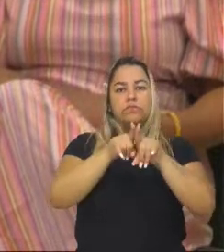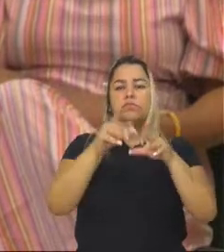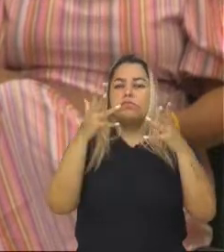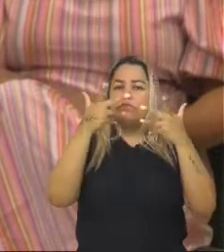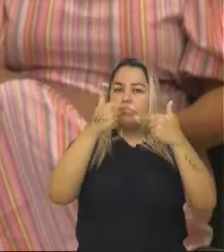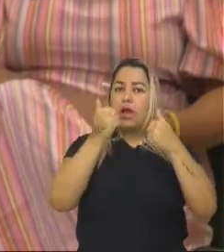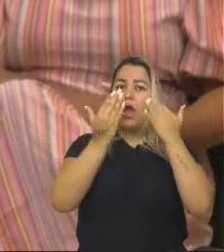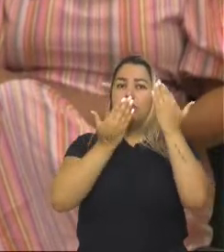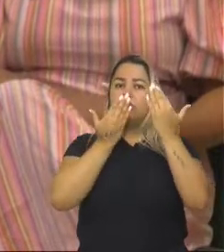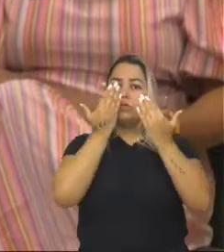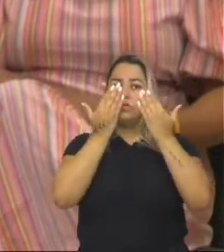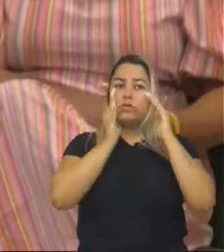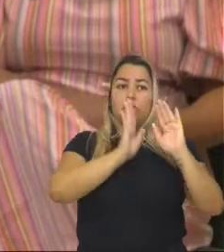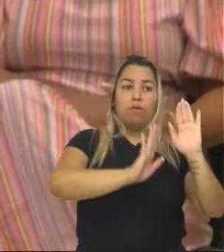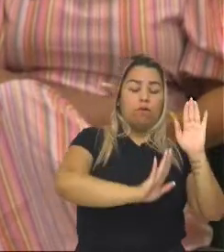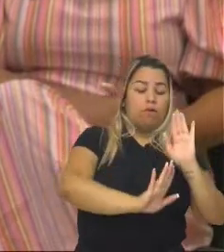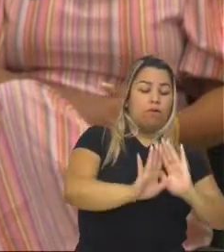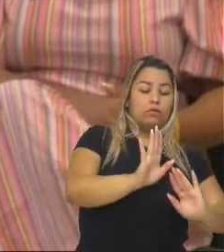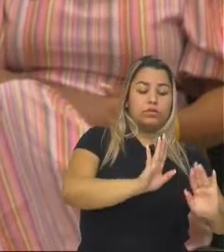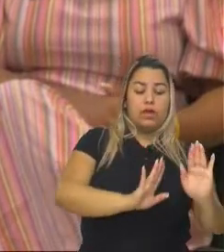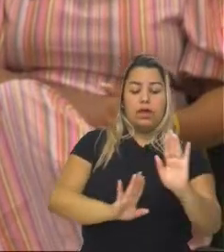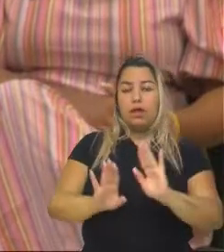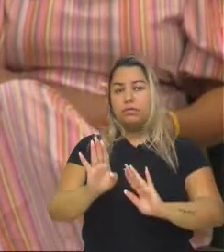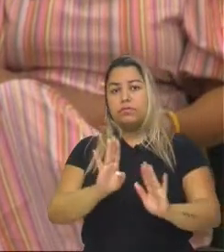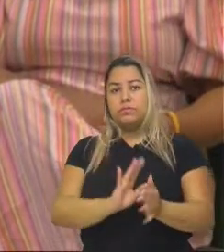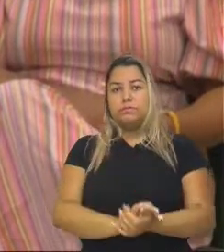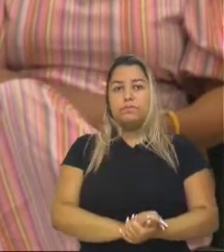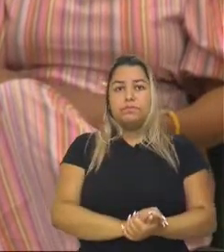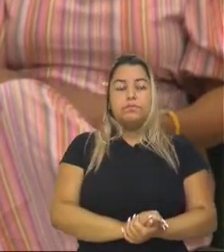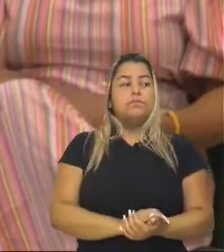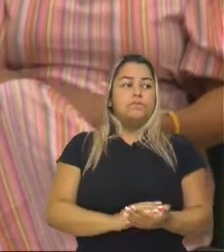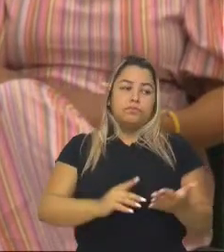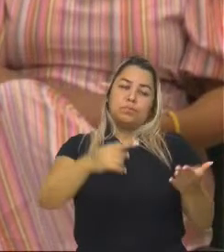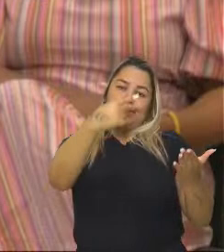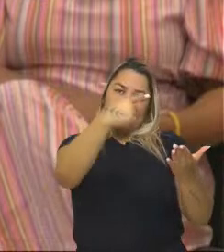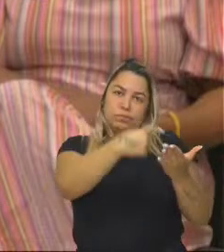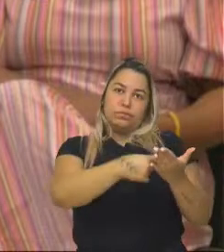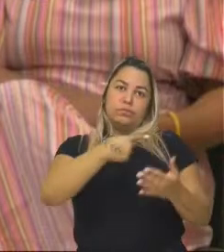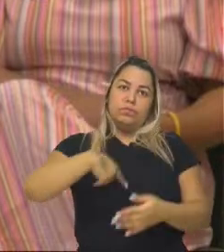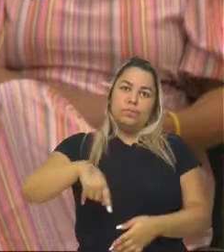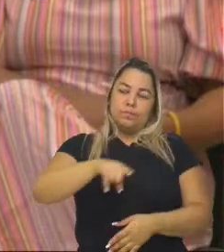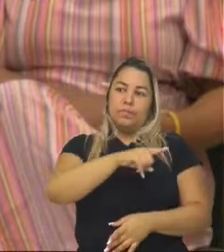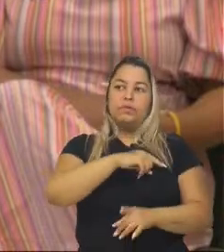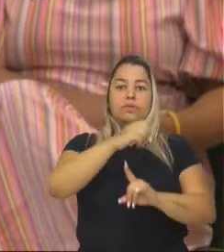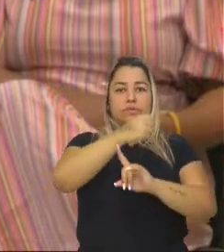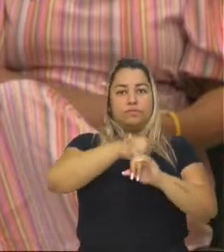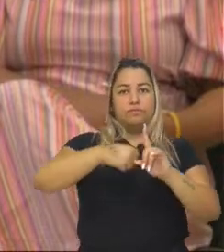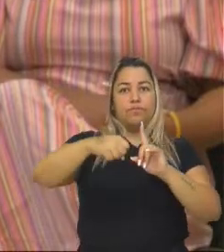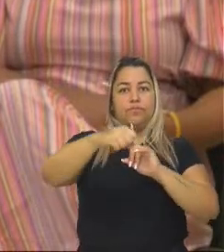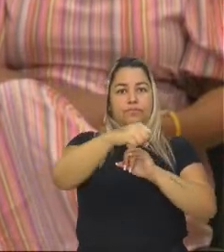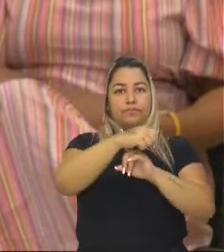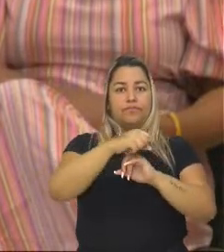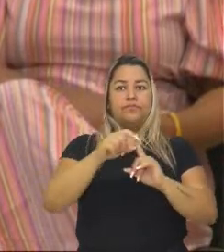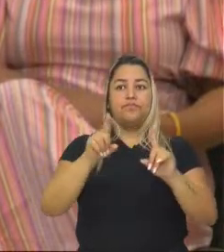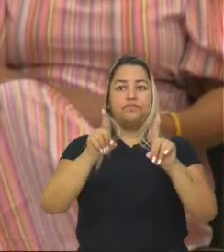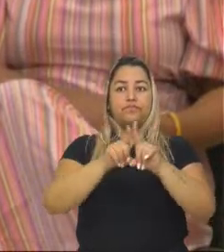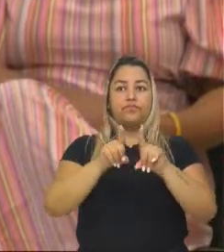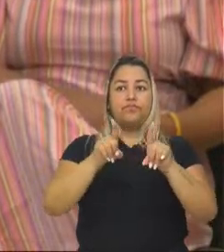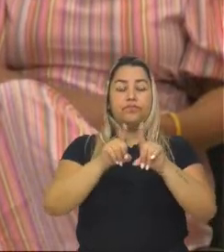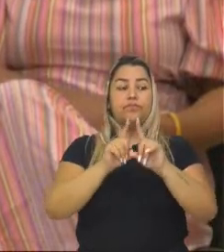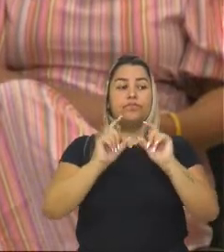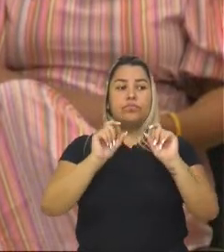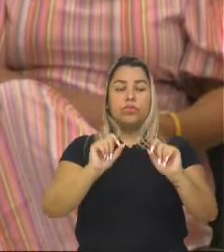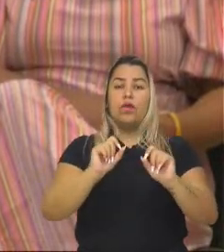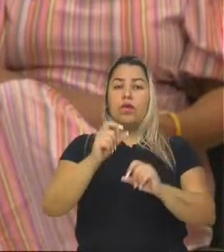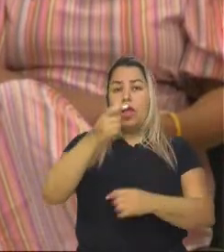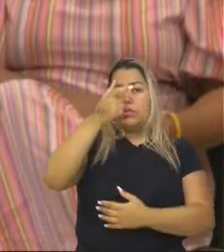com esse cuidado, com o compromisso com a nossa sociedade e, principalmente, com esse resgate